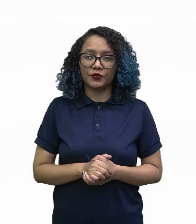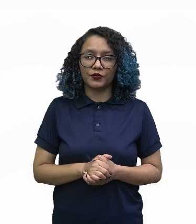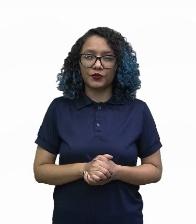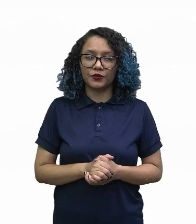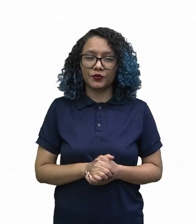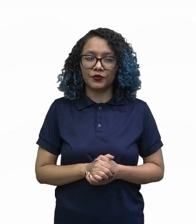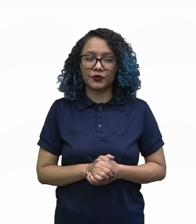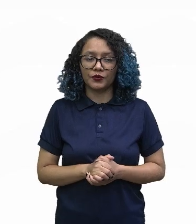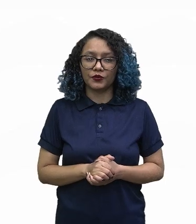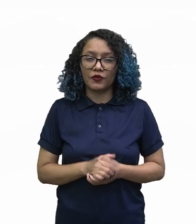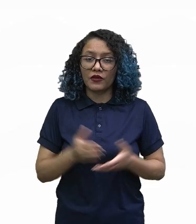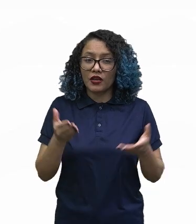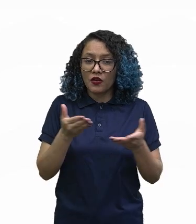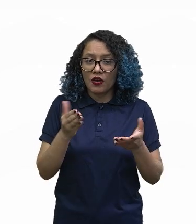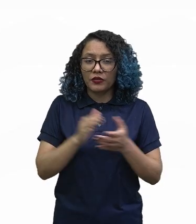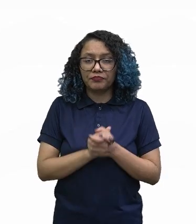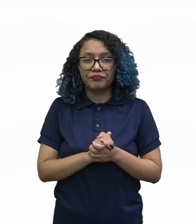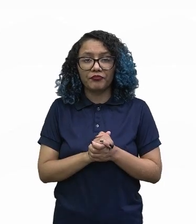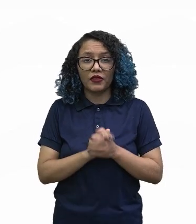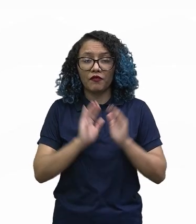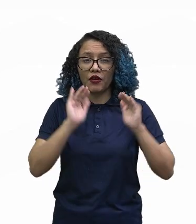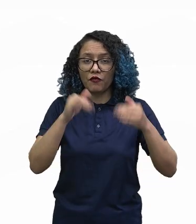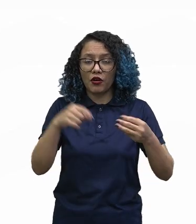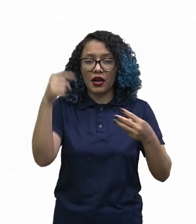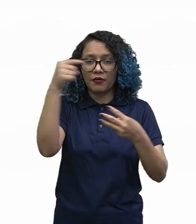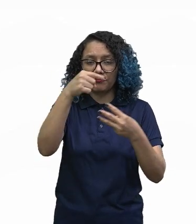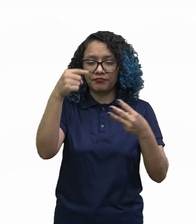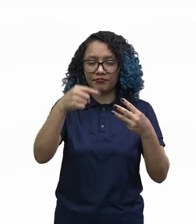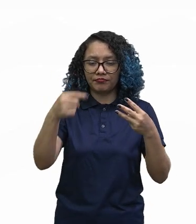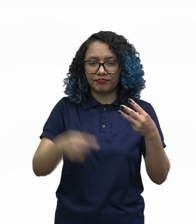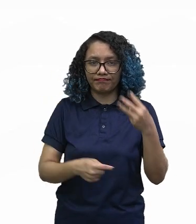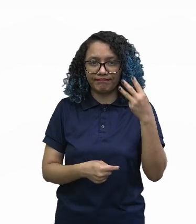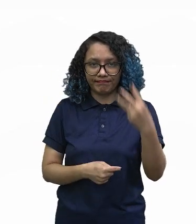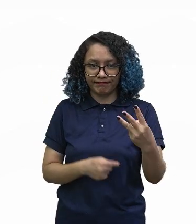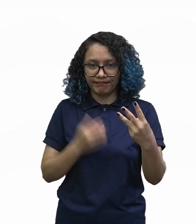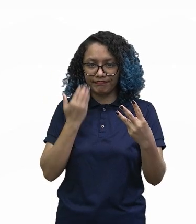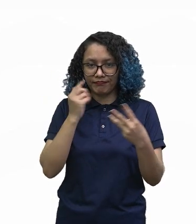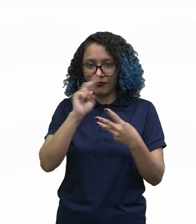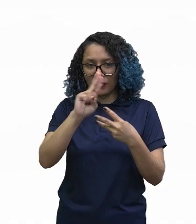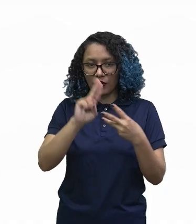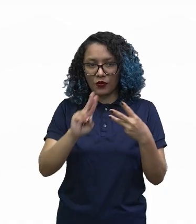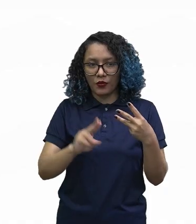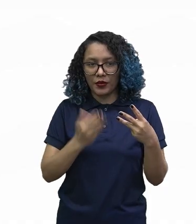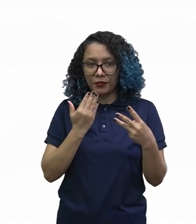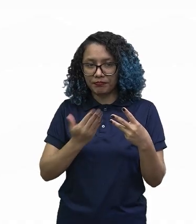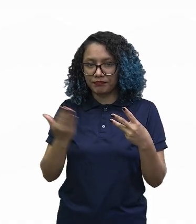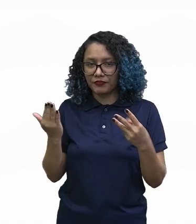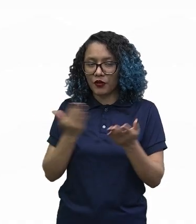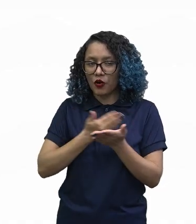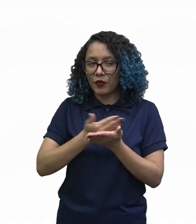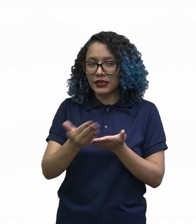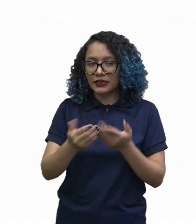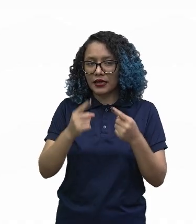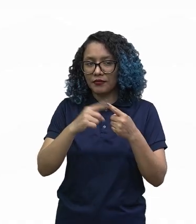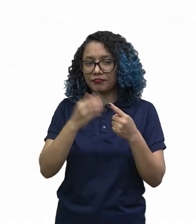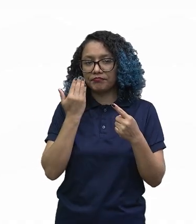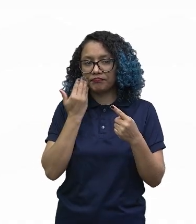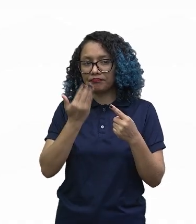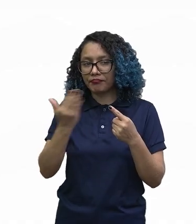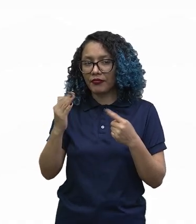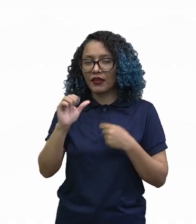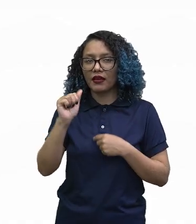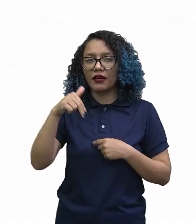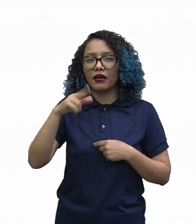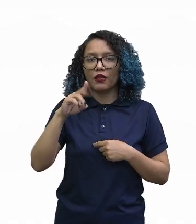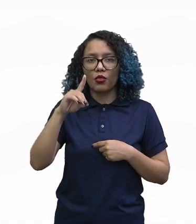a três movimentos: Canudos, Contestado e Cangaço. Começando com Canudos. O movimento de